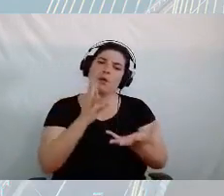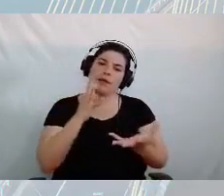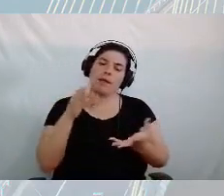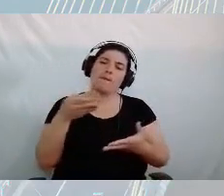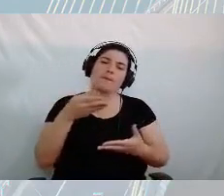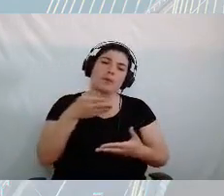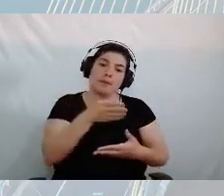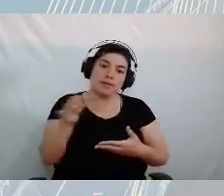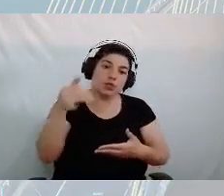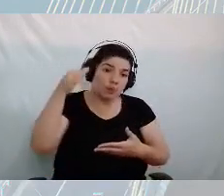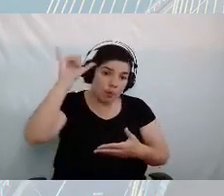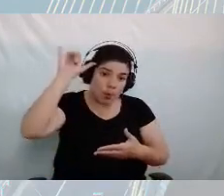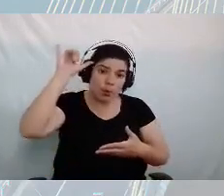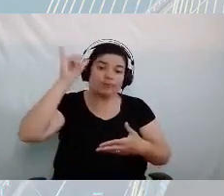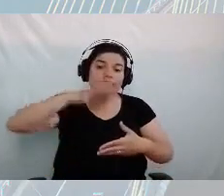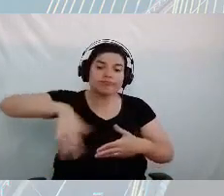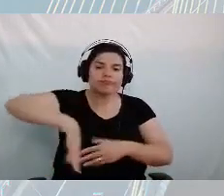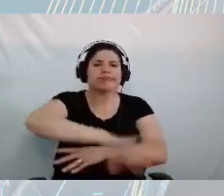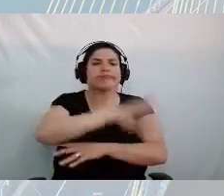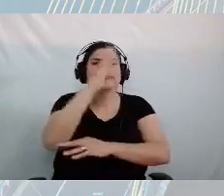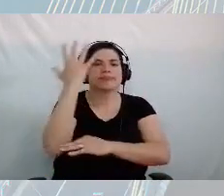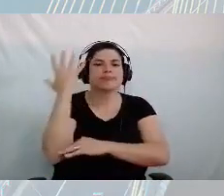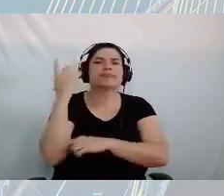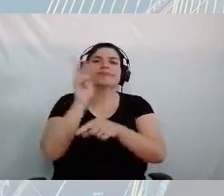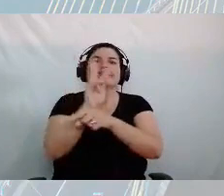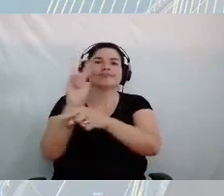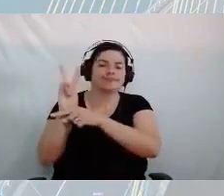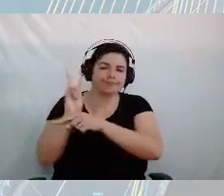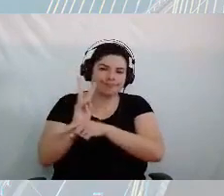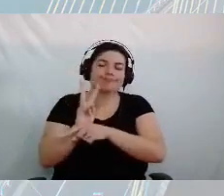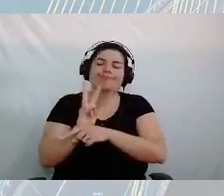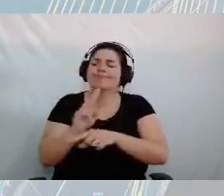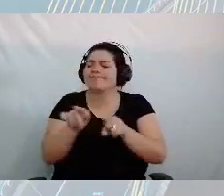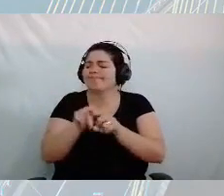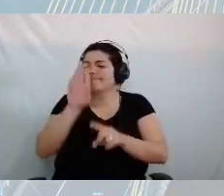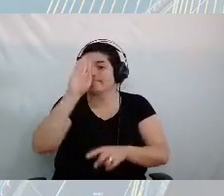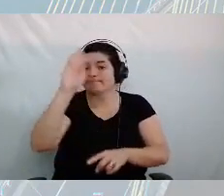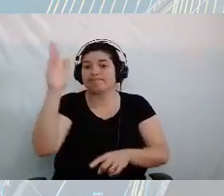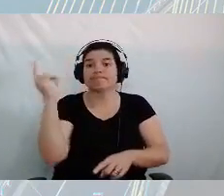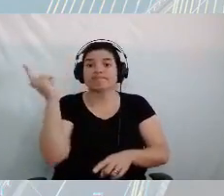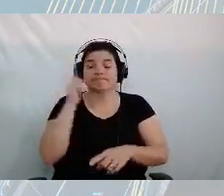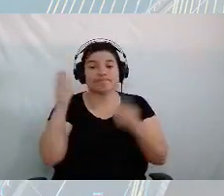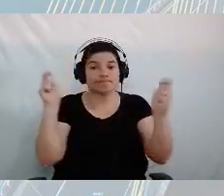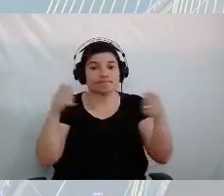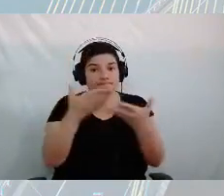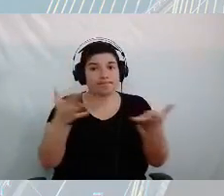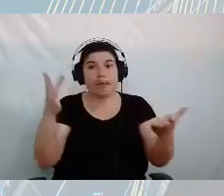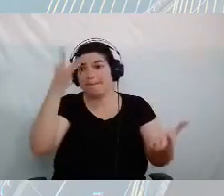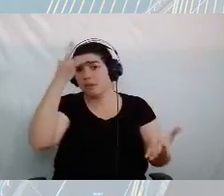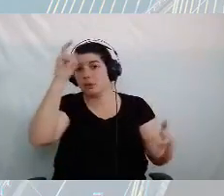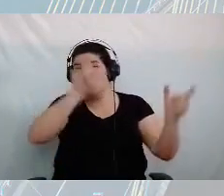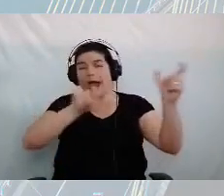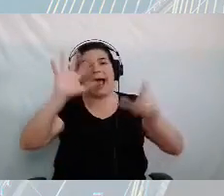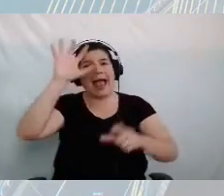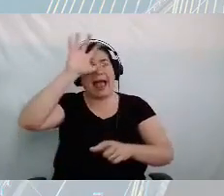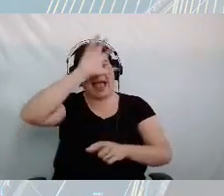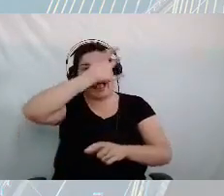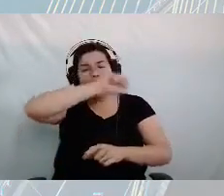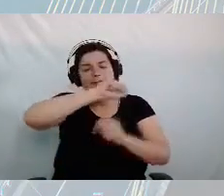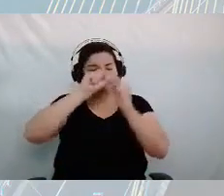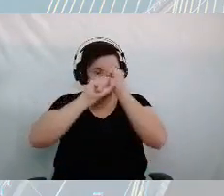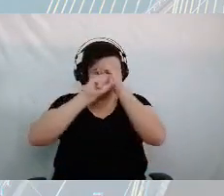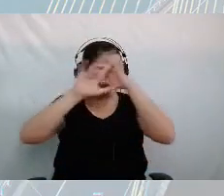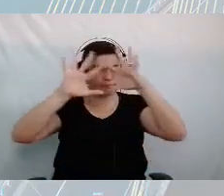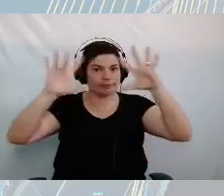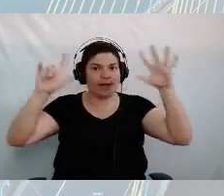meio ambiente, a conservação. E, principalmente, fazendo com que as pessoas aprendam, de uma forma lúdica, a